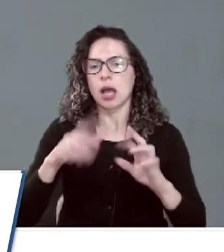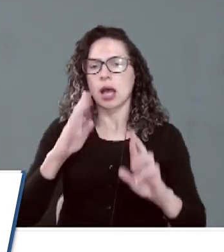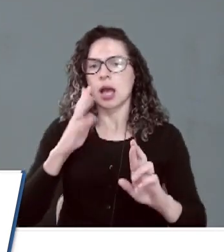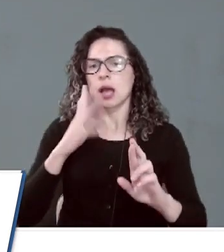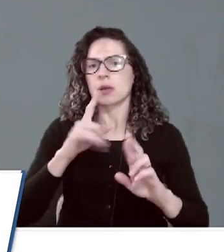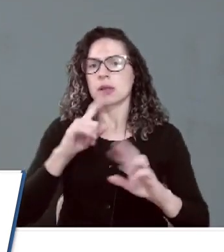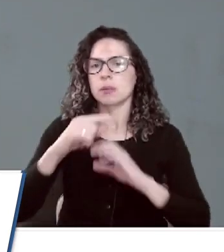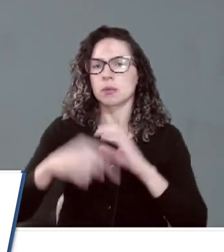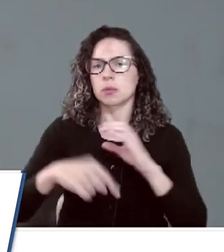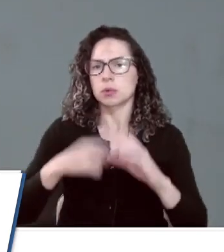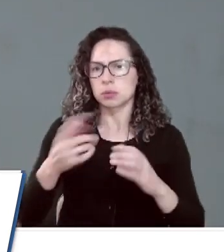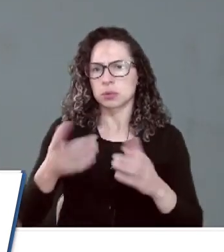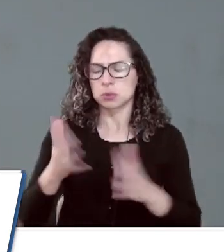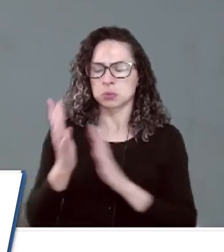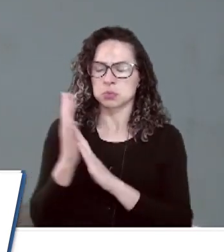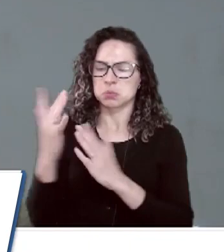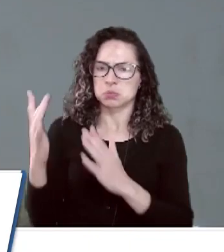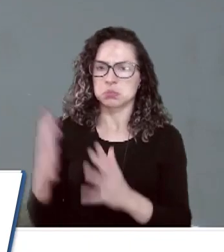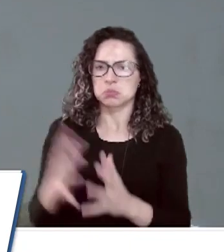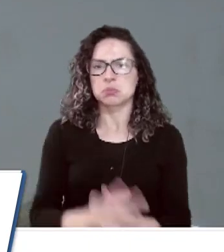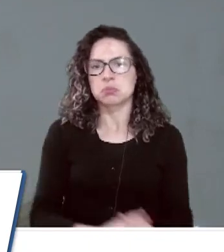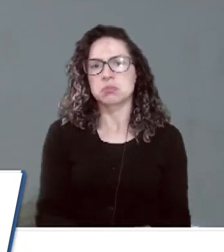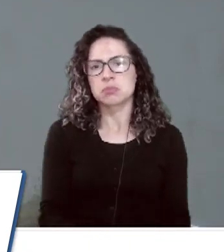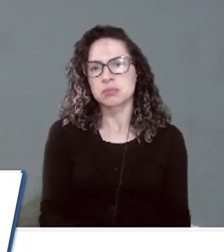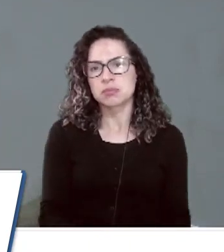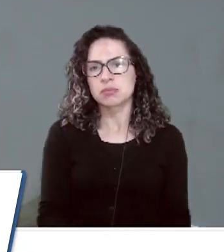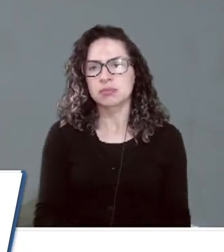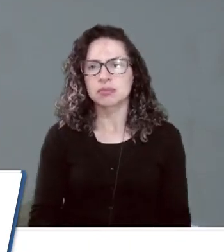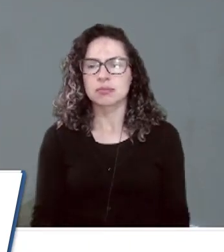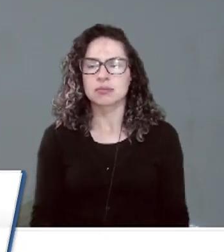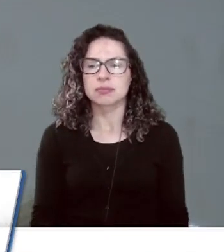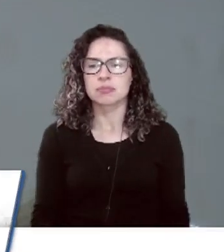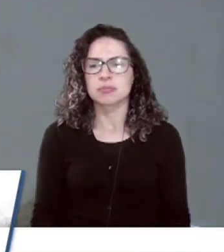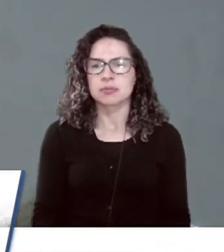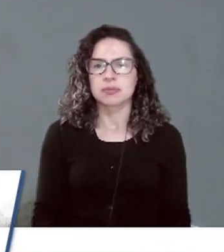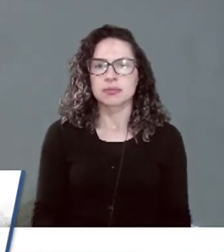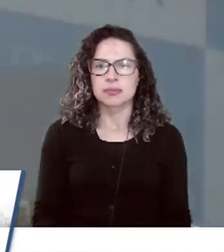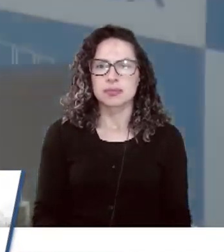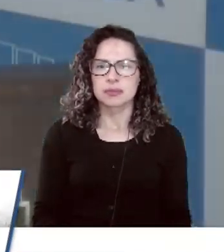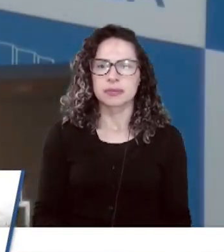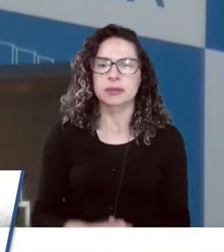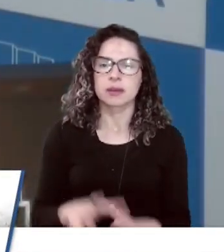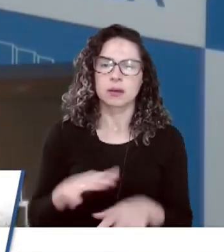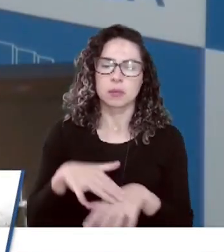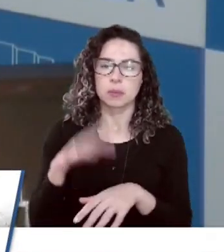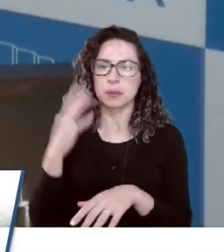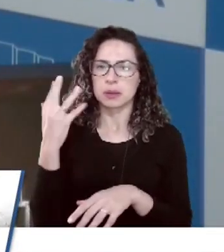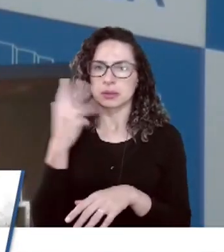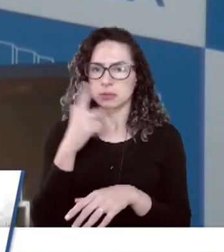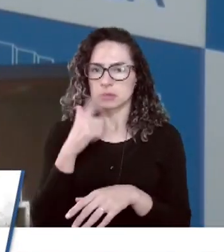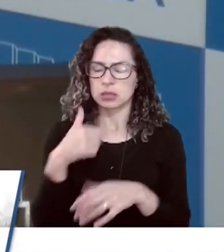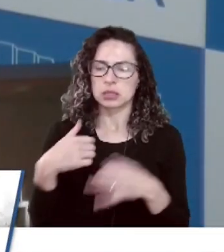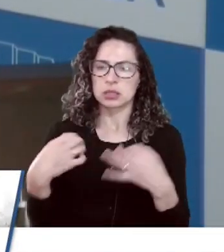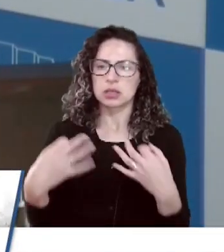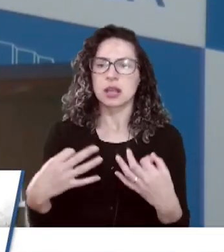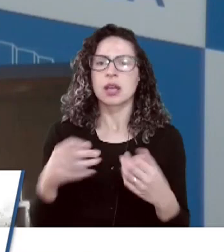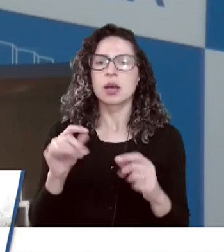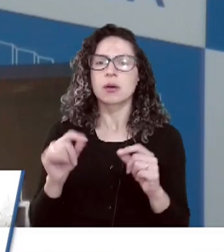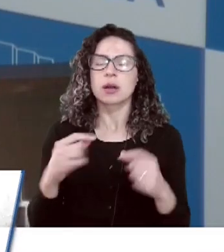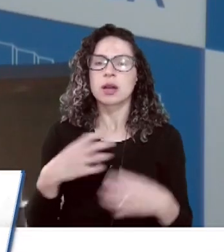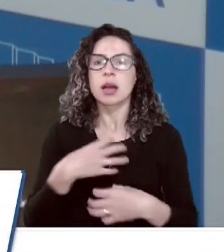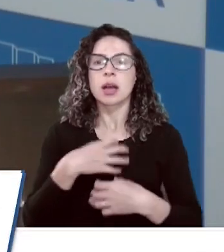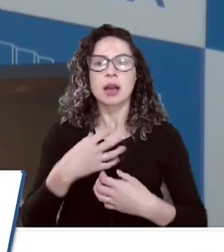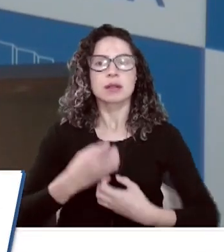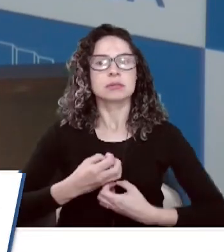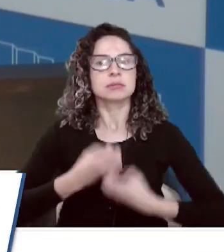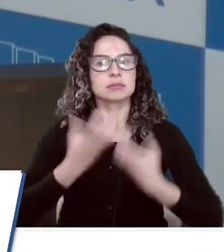hoje. Parabéns, Zé. É, e o mais bonito disso tudo, sem dúvida, foi a reação do povo